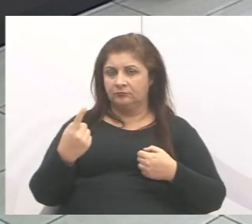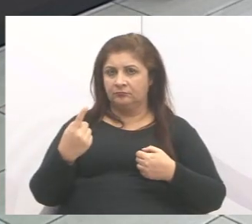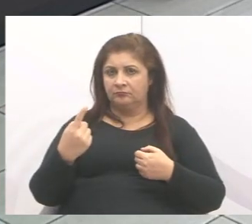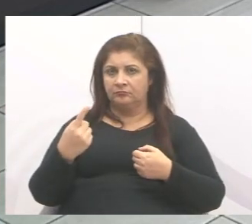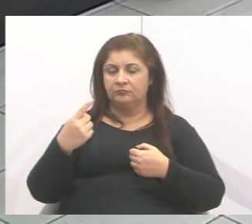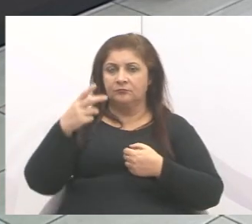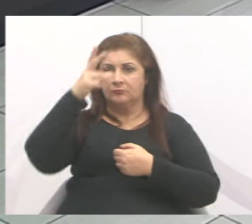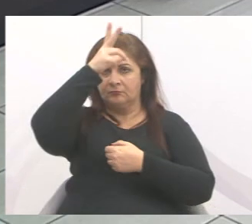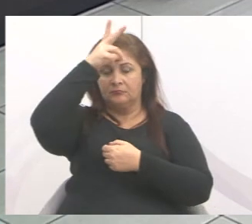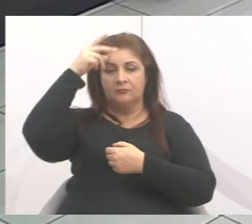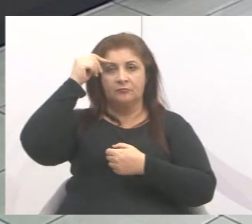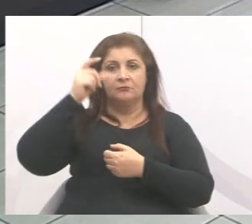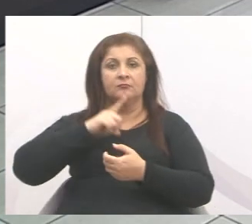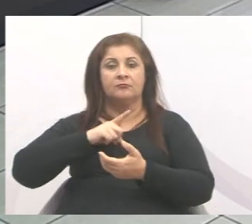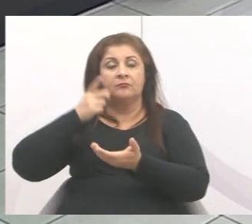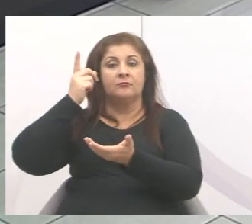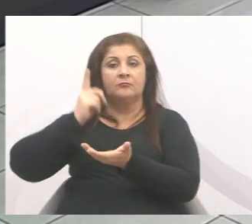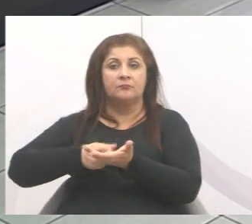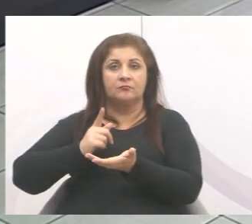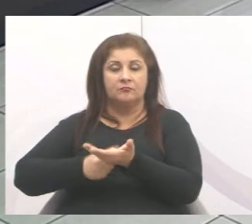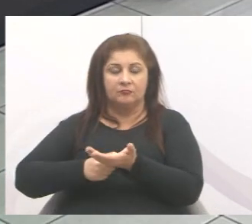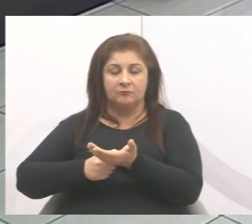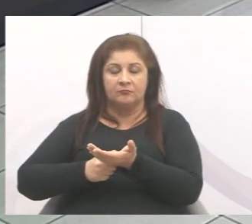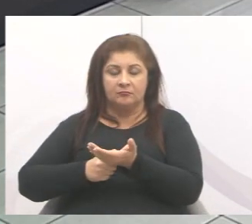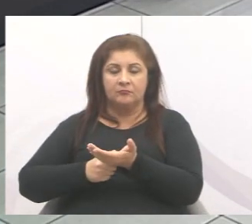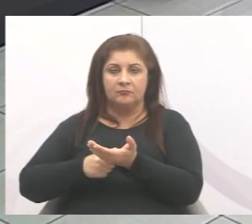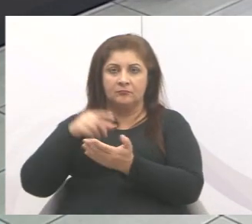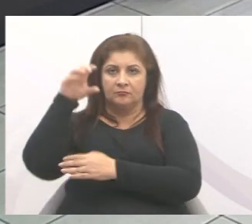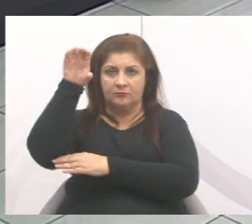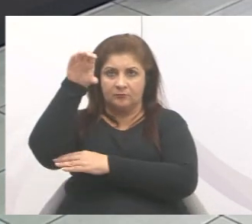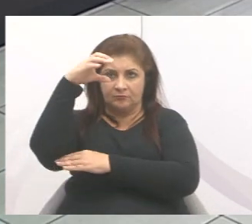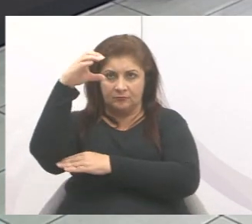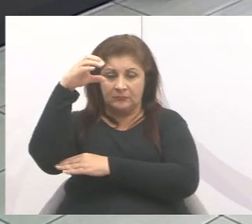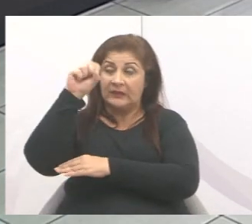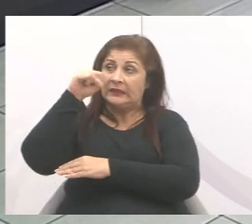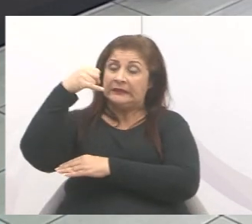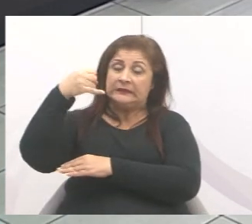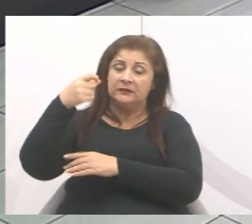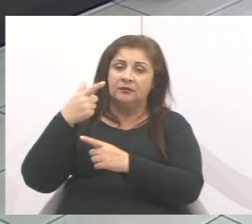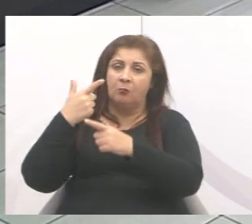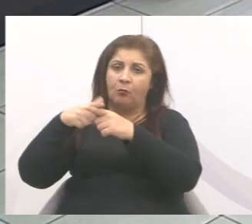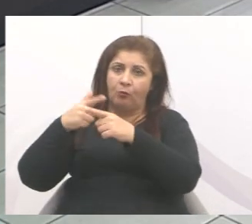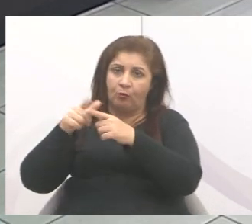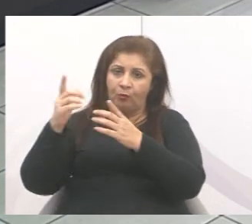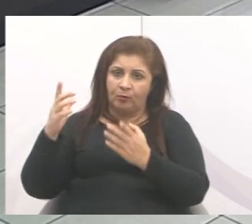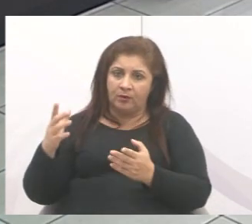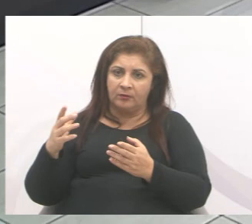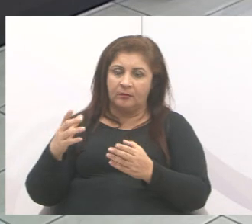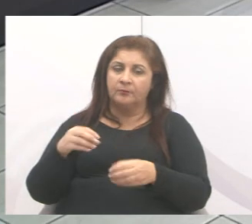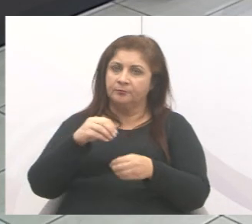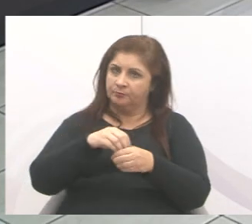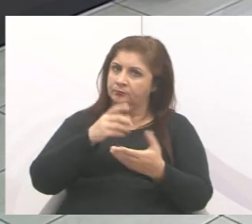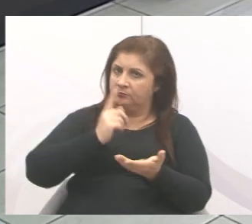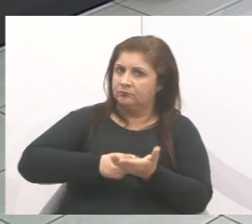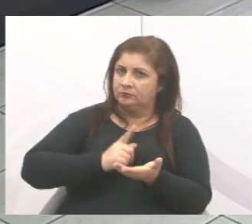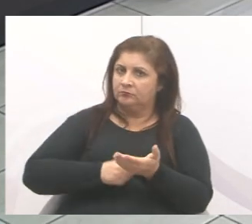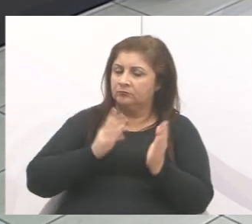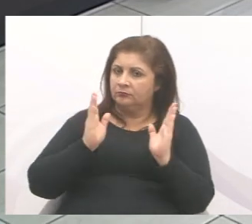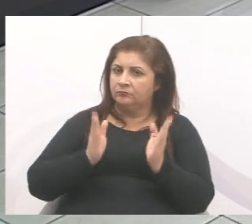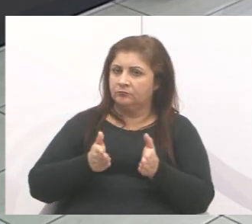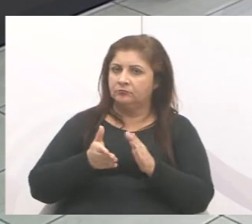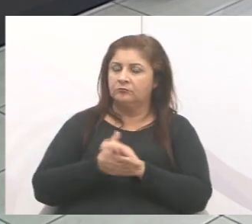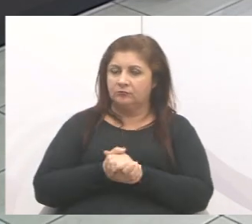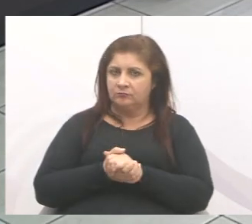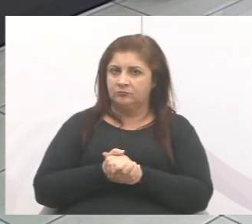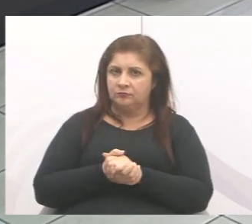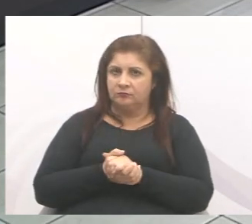da implantação. As câmeras que deram problema, que estão na fase de implantação, eles estão dentro desse contrato de implantação e